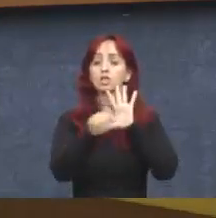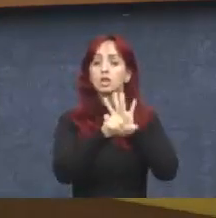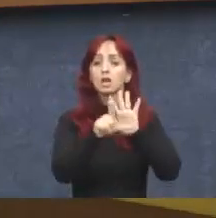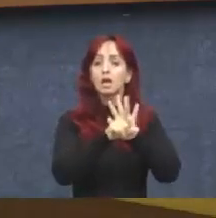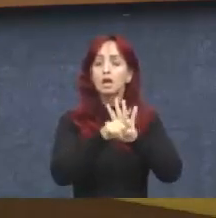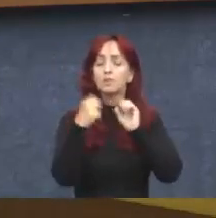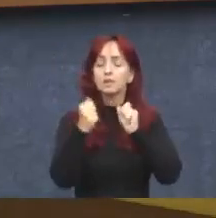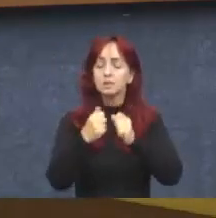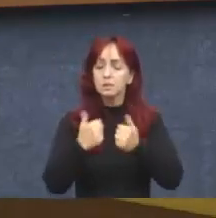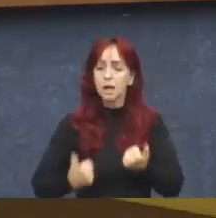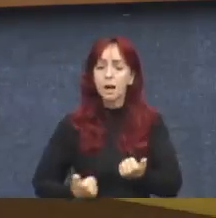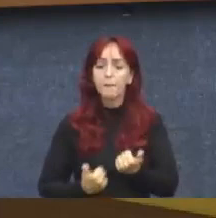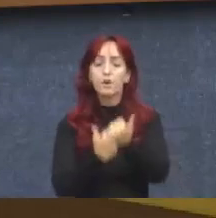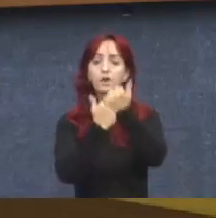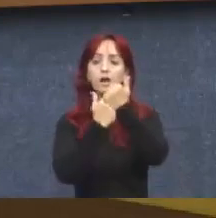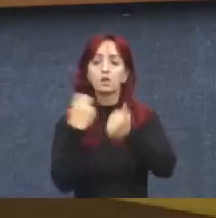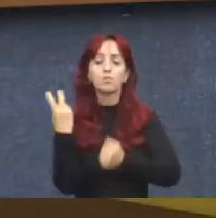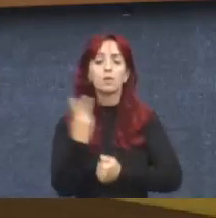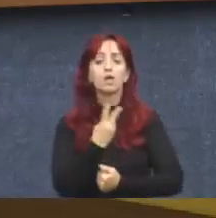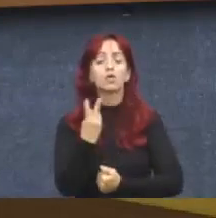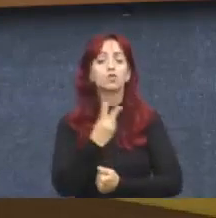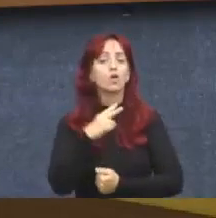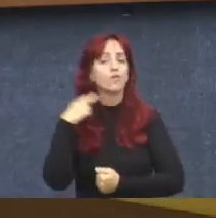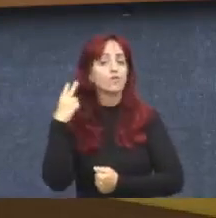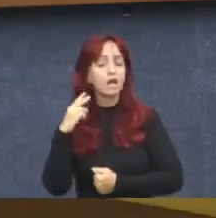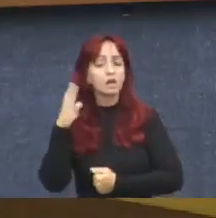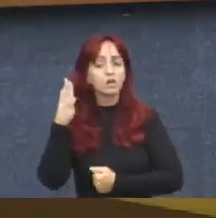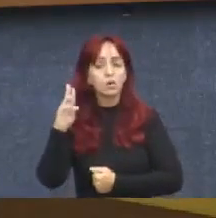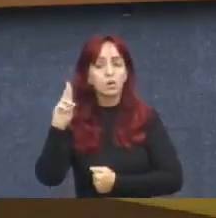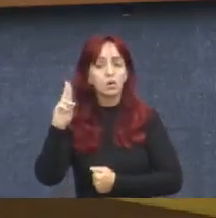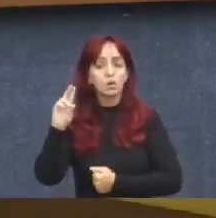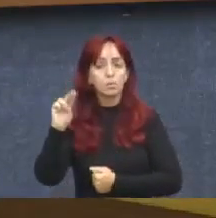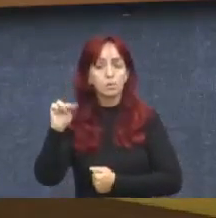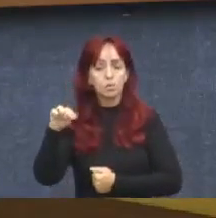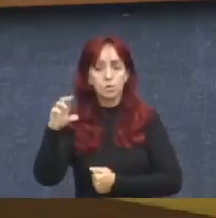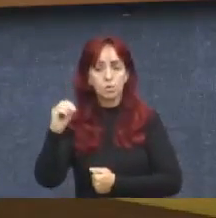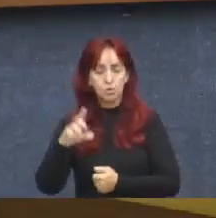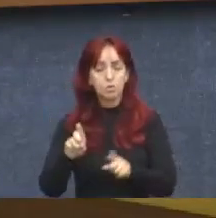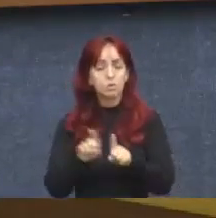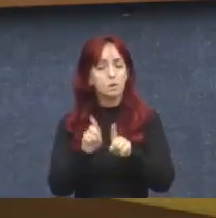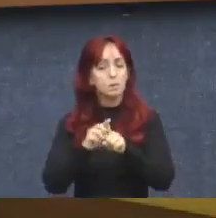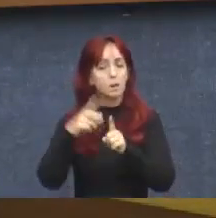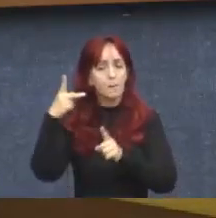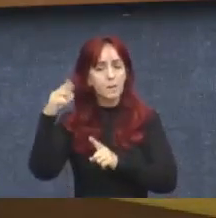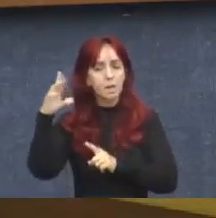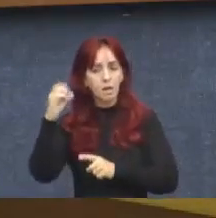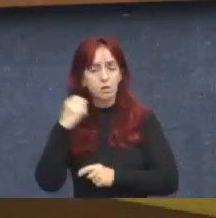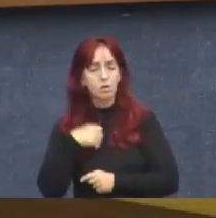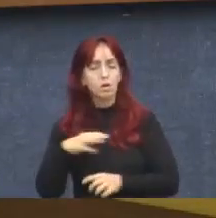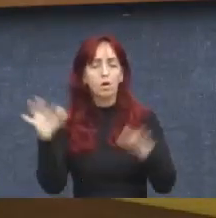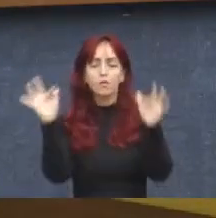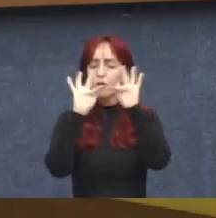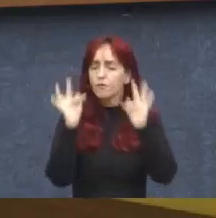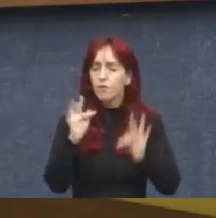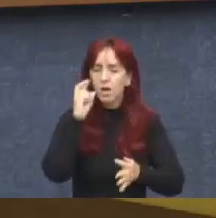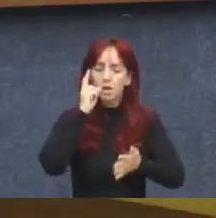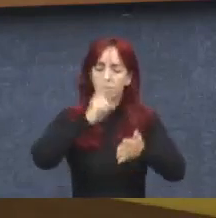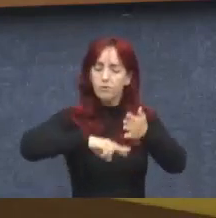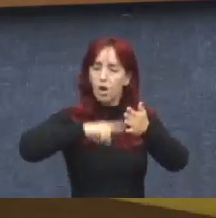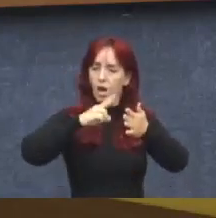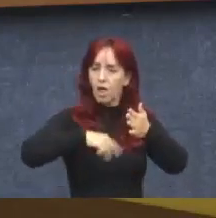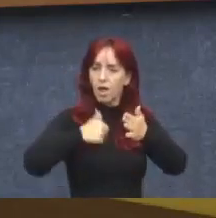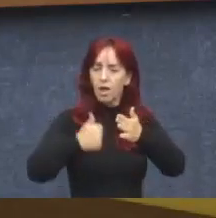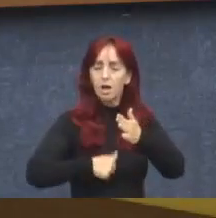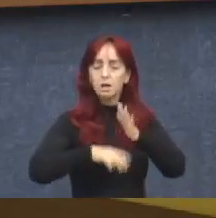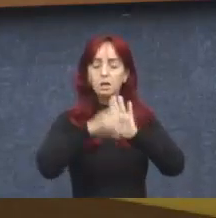ser apoiado pelos dois vereadores, Bruno e Pedro. Então, eu fiquei muito feliz com essa nota que vou ler aqui do Setorial de